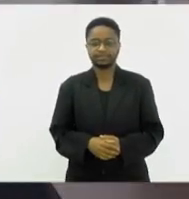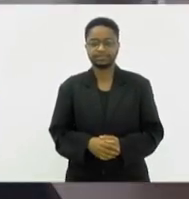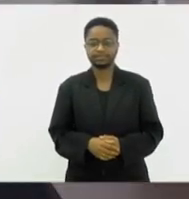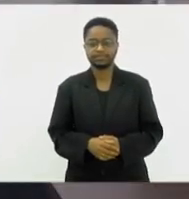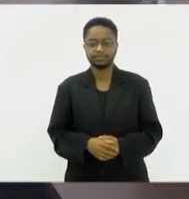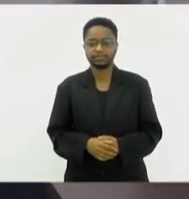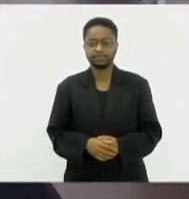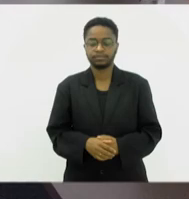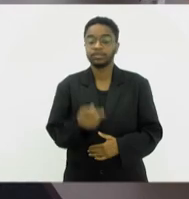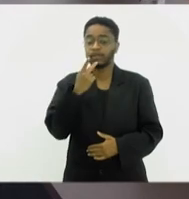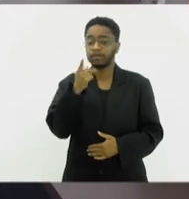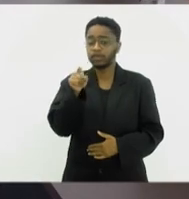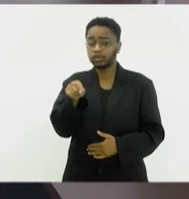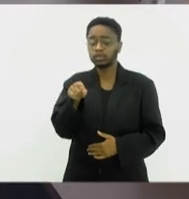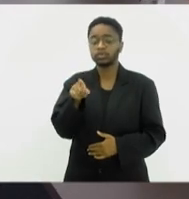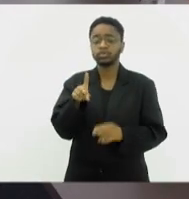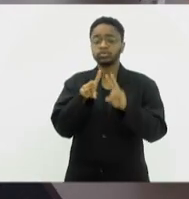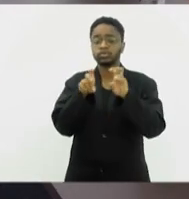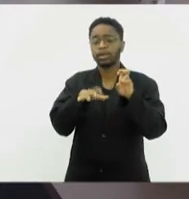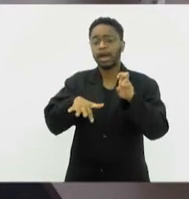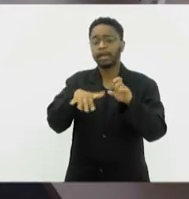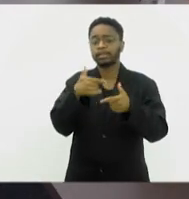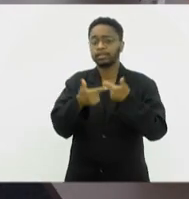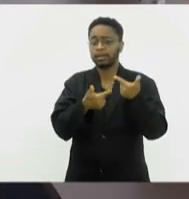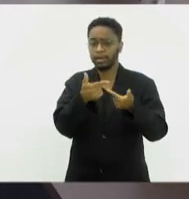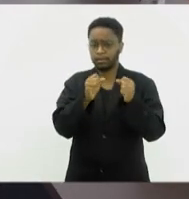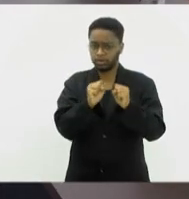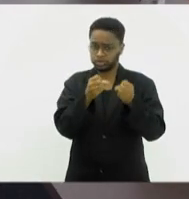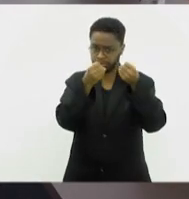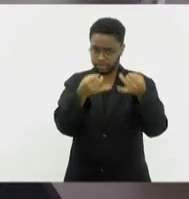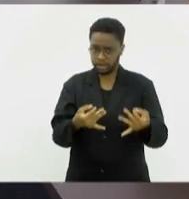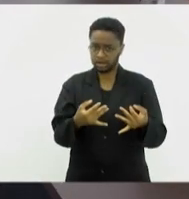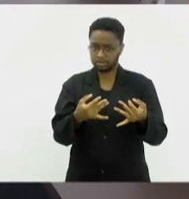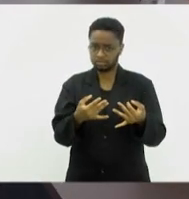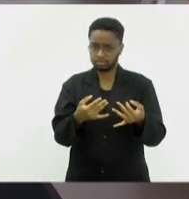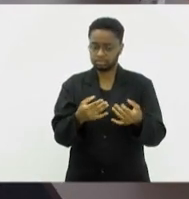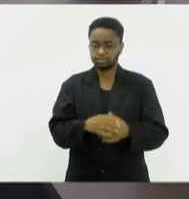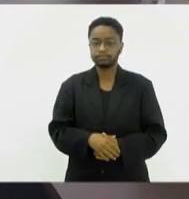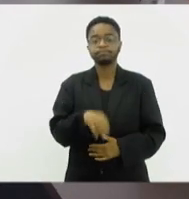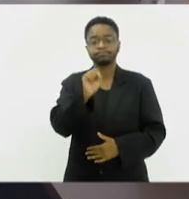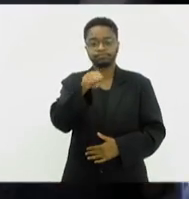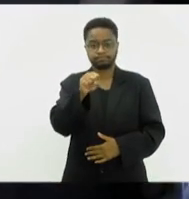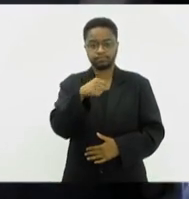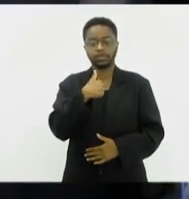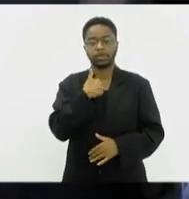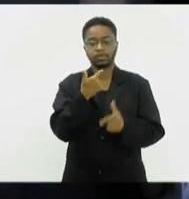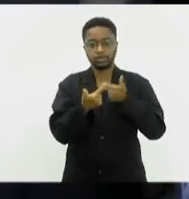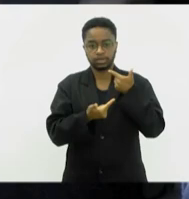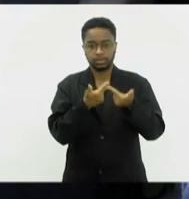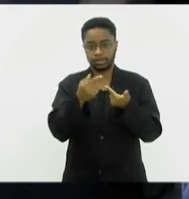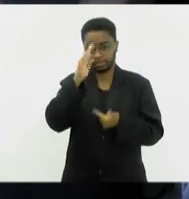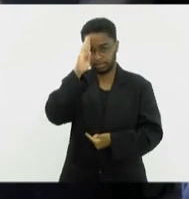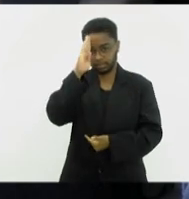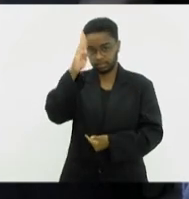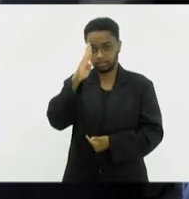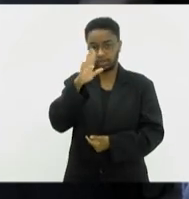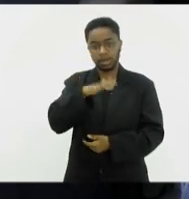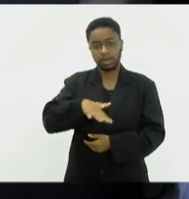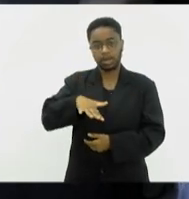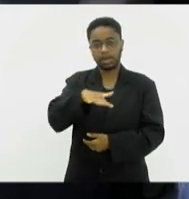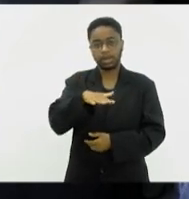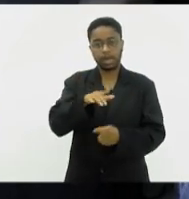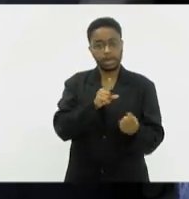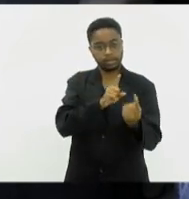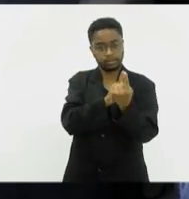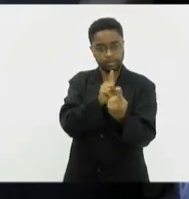A senhora falou dos recortes de trabalho, a senhora pode especificar quais foram? Sim, eu trabalho, minhas atuações elas se deram principalmente no campo do consultório,